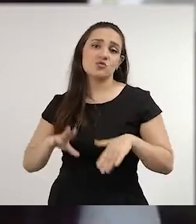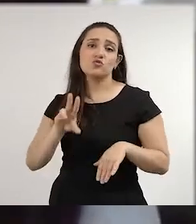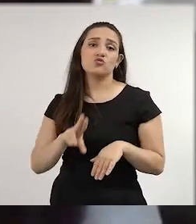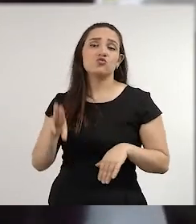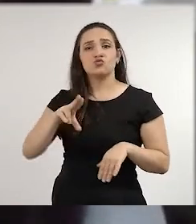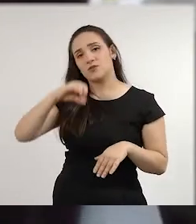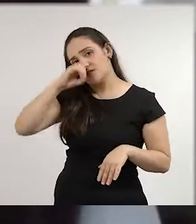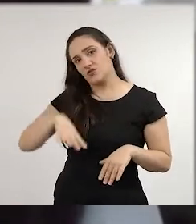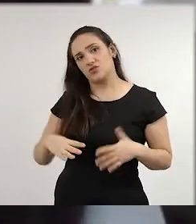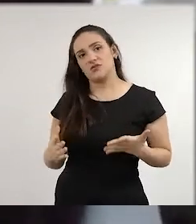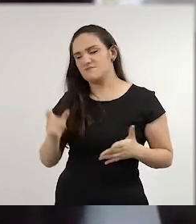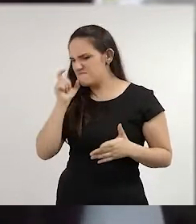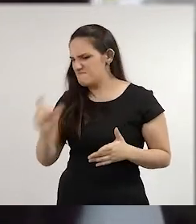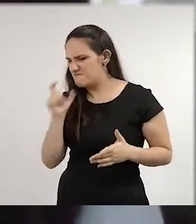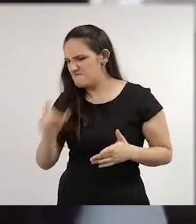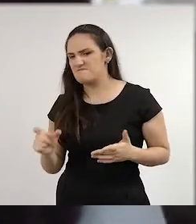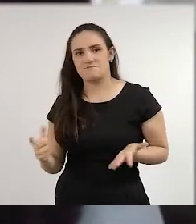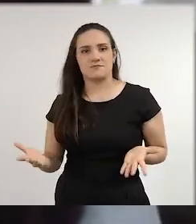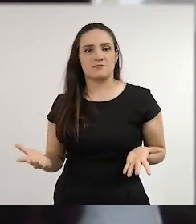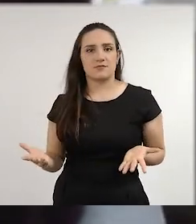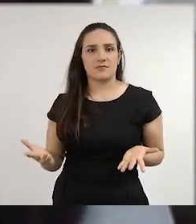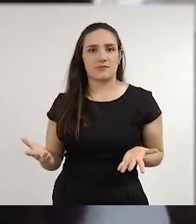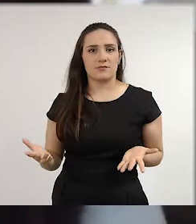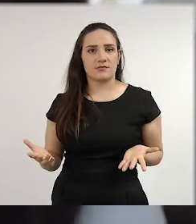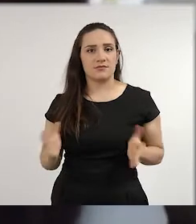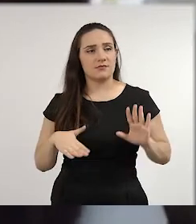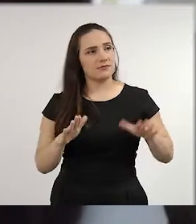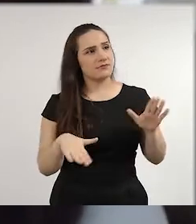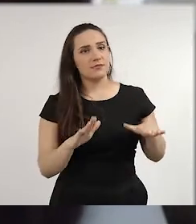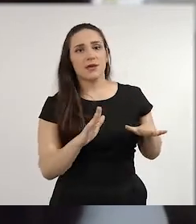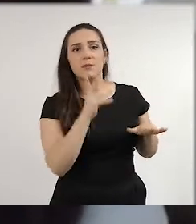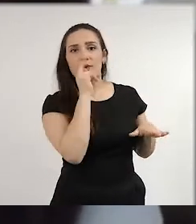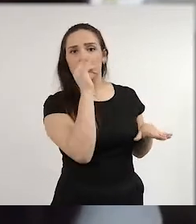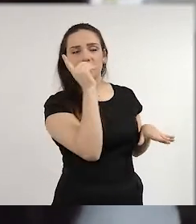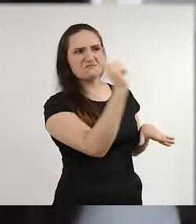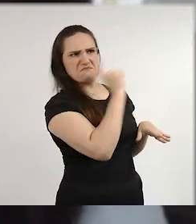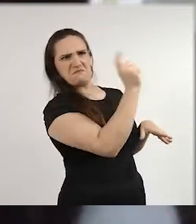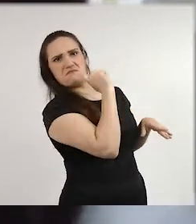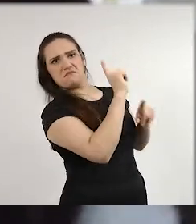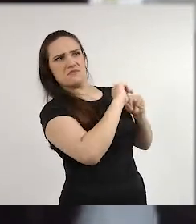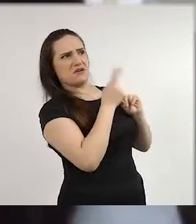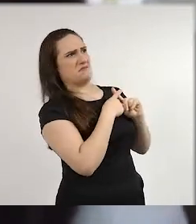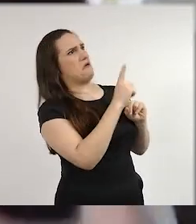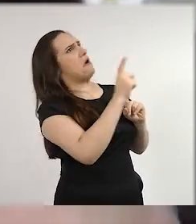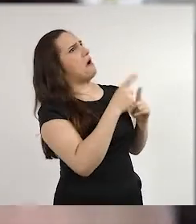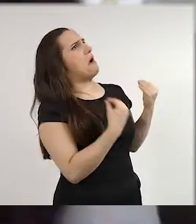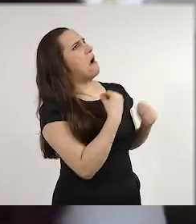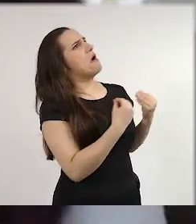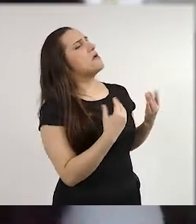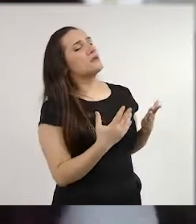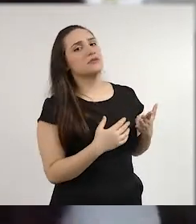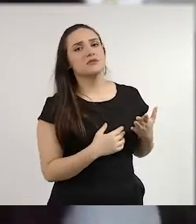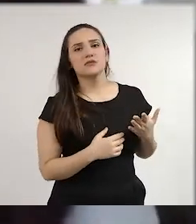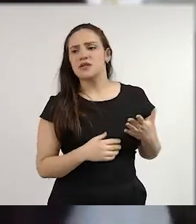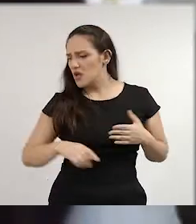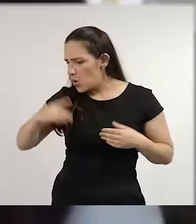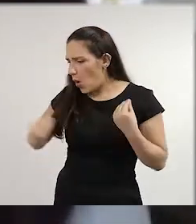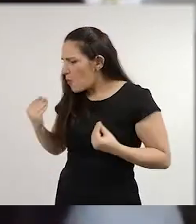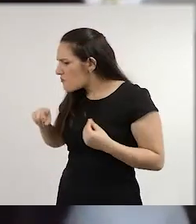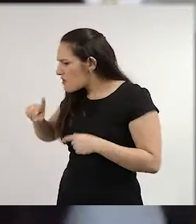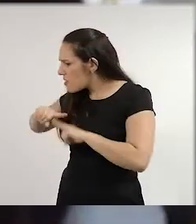de violência para falar para a menina. Por que eu falo menina, né? Porque ela fica